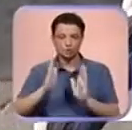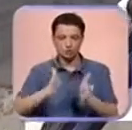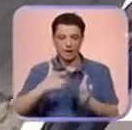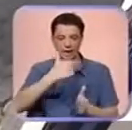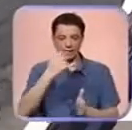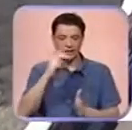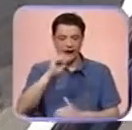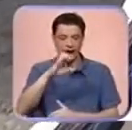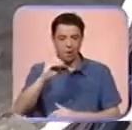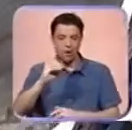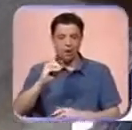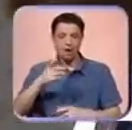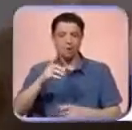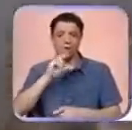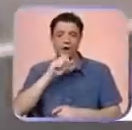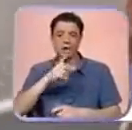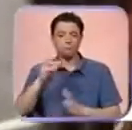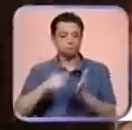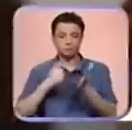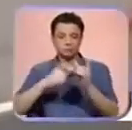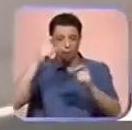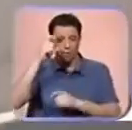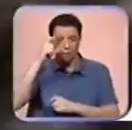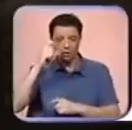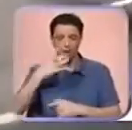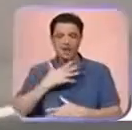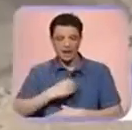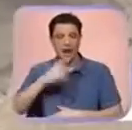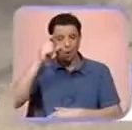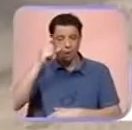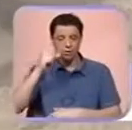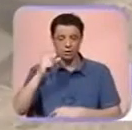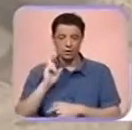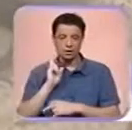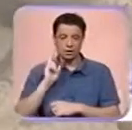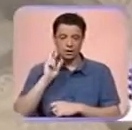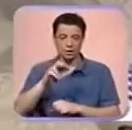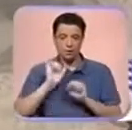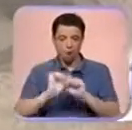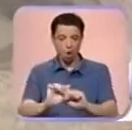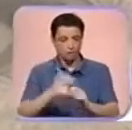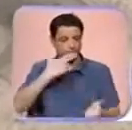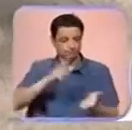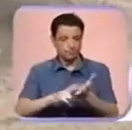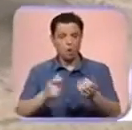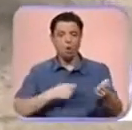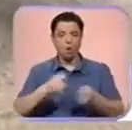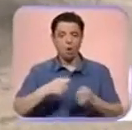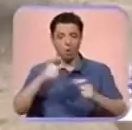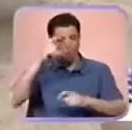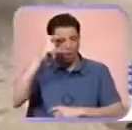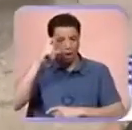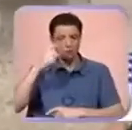momento não precisa de óculos, ele quer, mas não pode usar. Diz que quer usar óculos. Eu vou a uma loja de óculos mesmo.